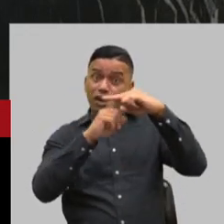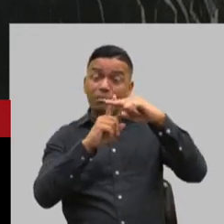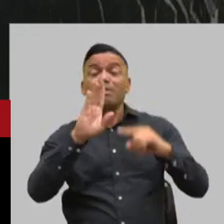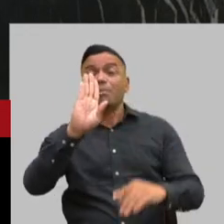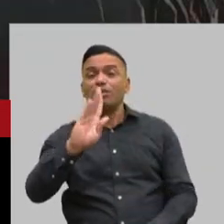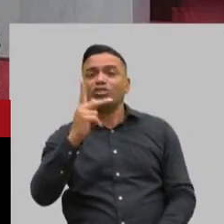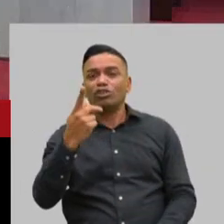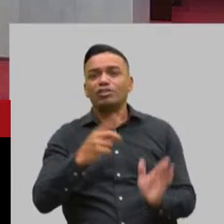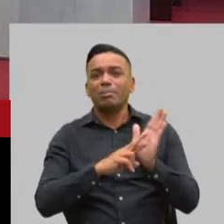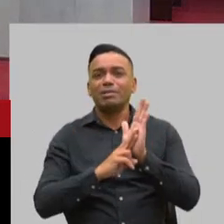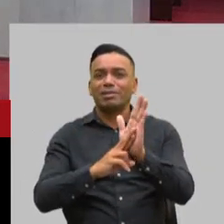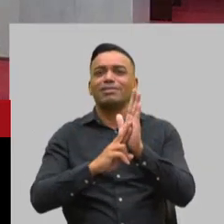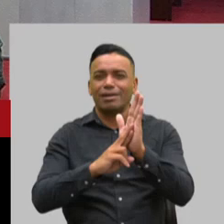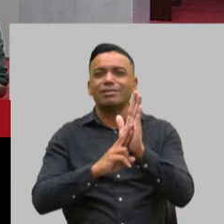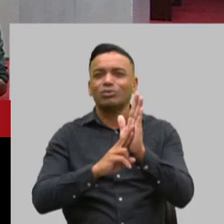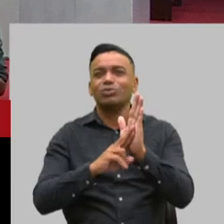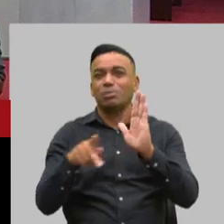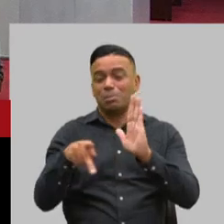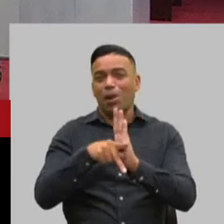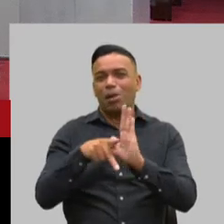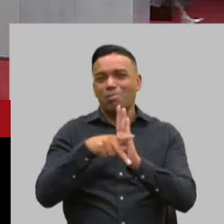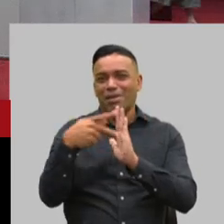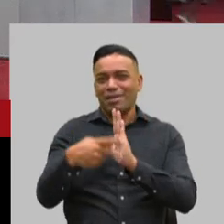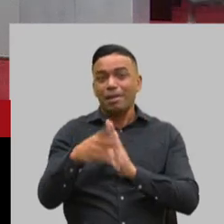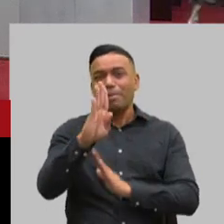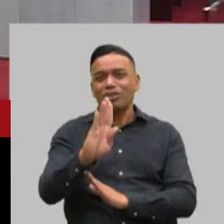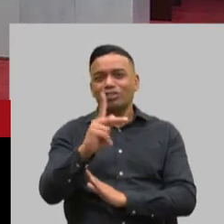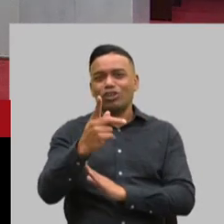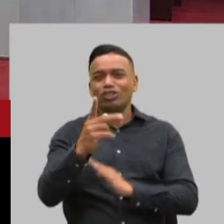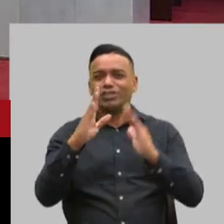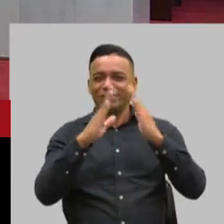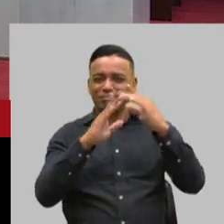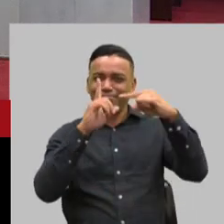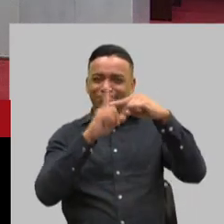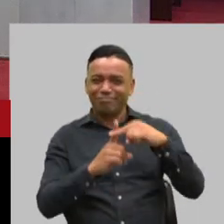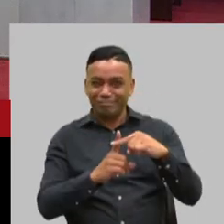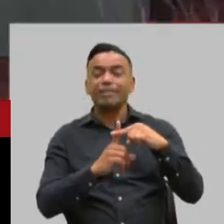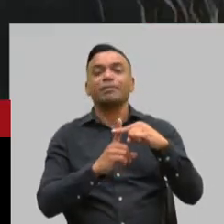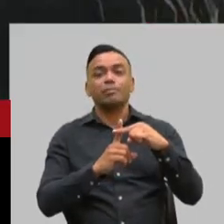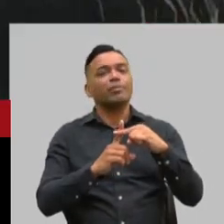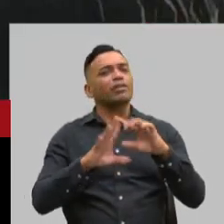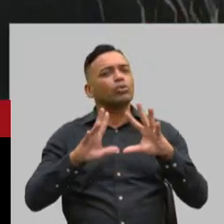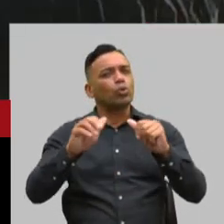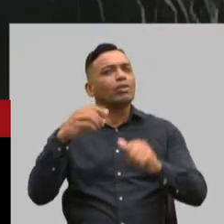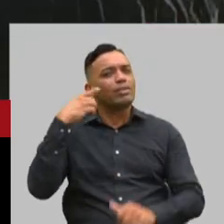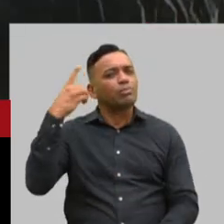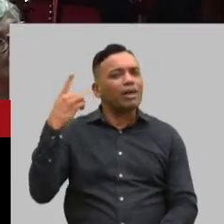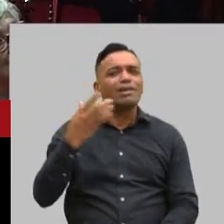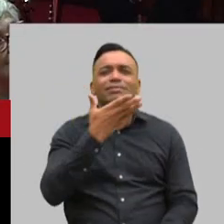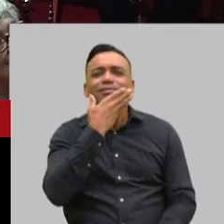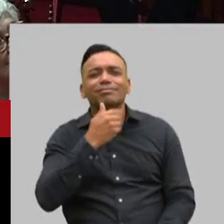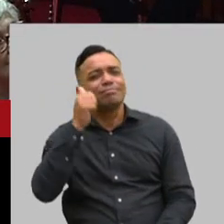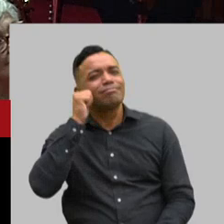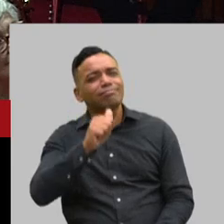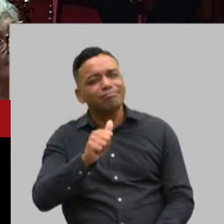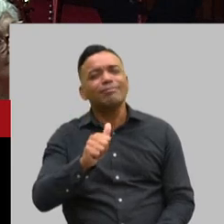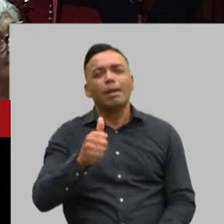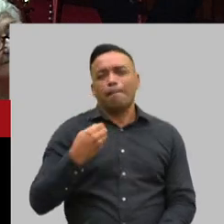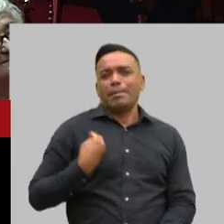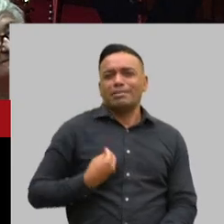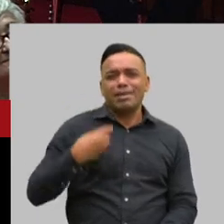representando aqui a Arquidiocese de Belo Horizonte, todas as minhas colegas deputados aqui presentes.